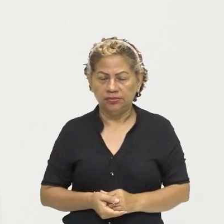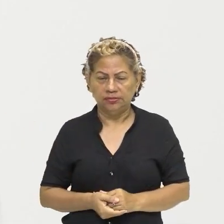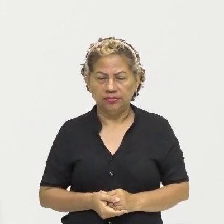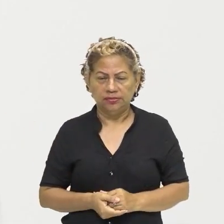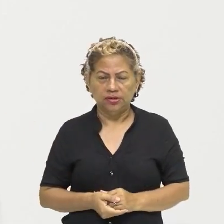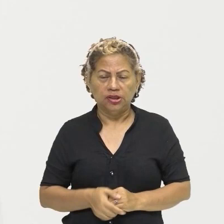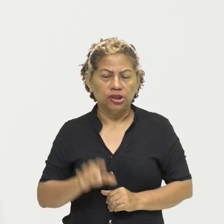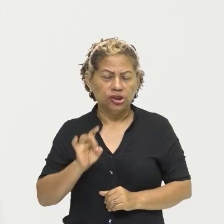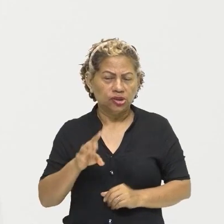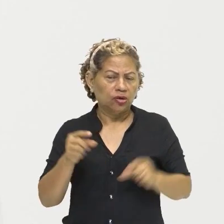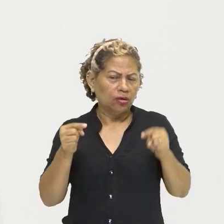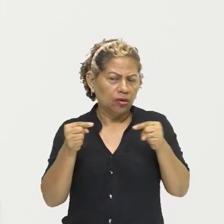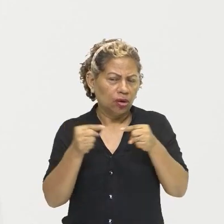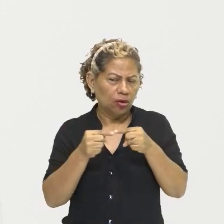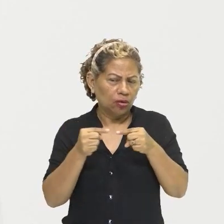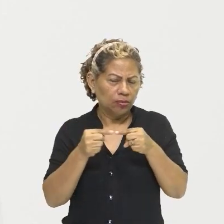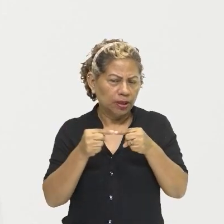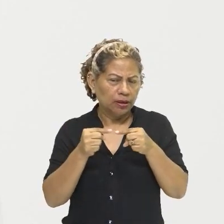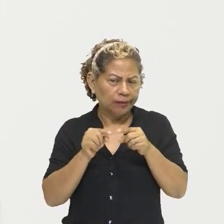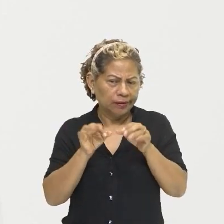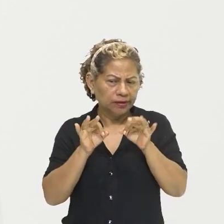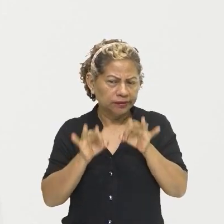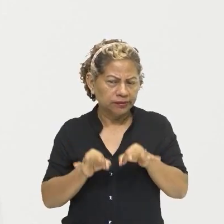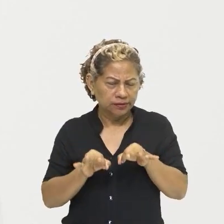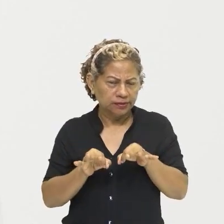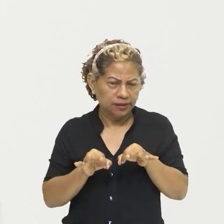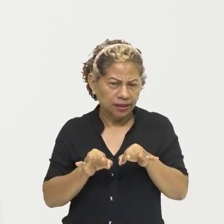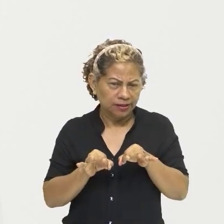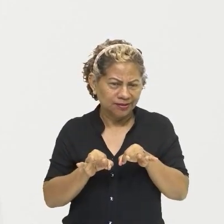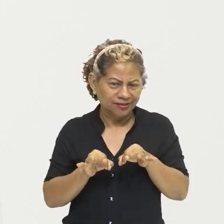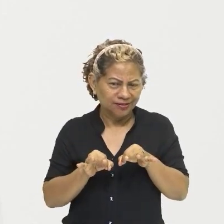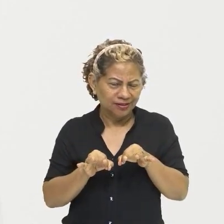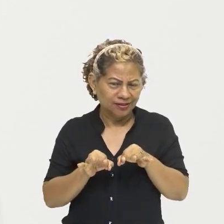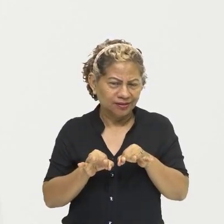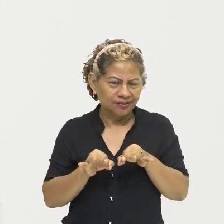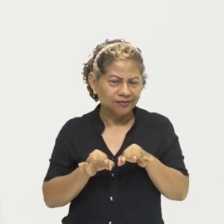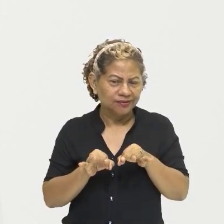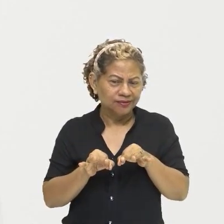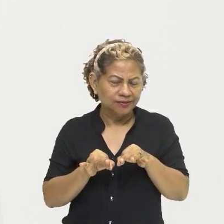que torna a nossa atividade